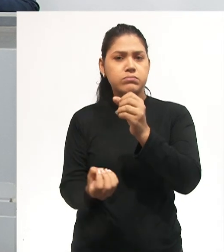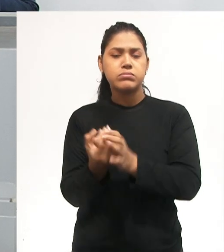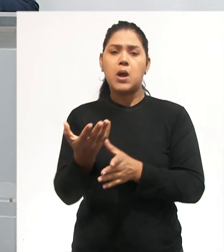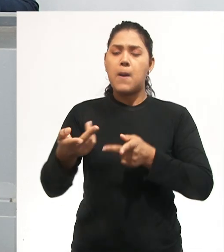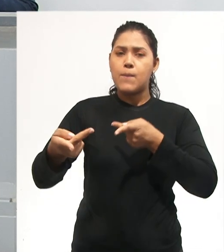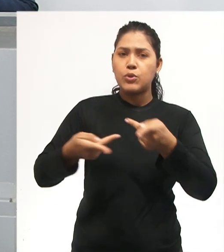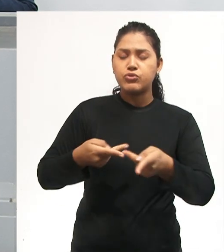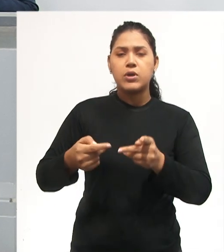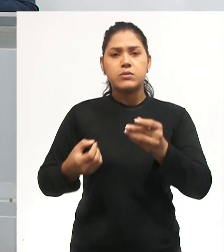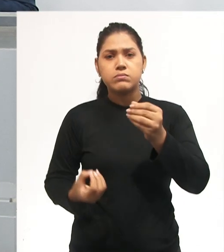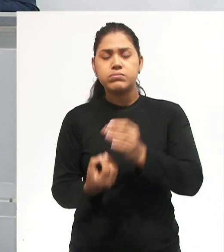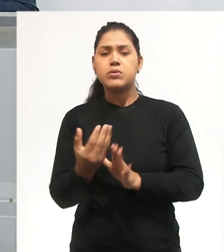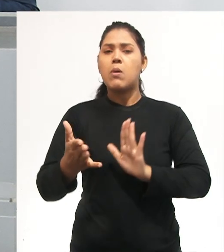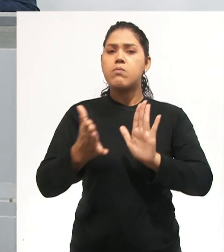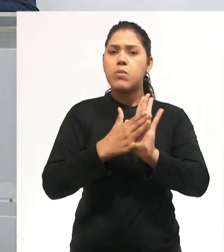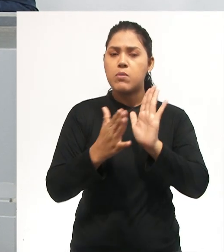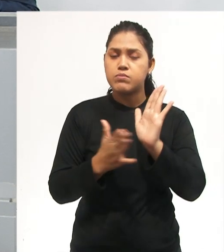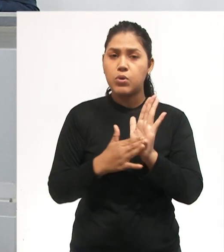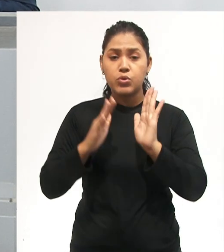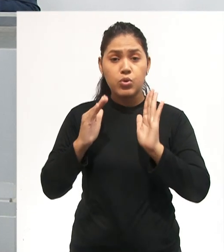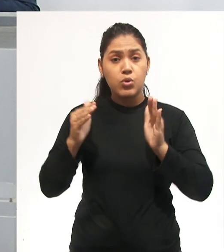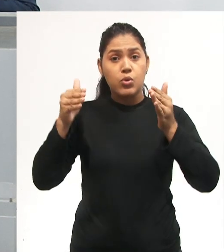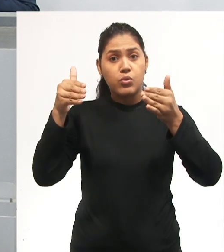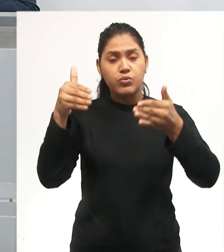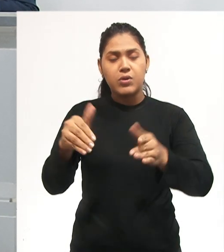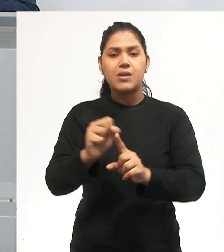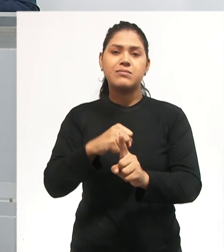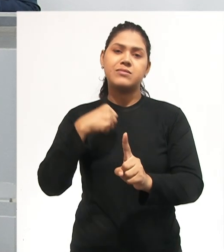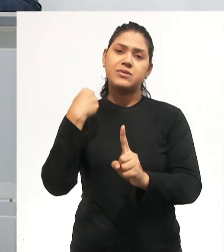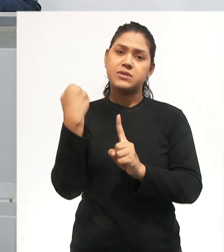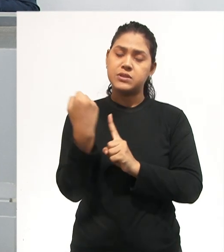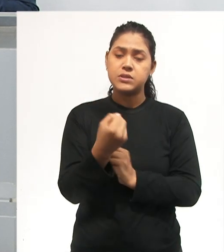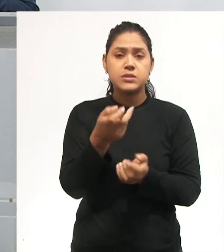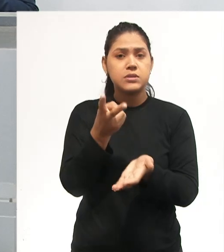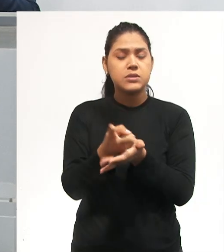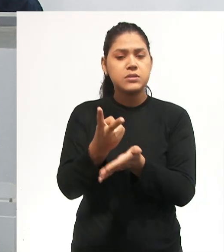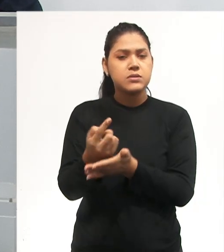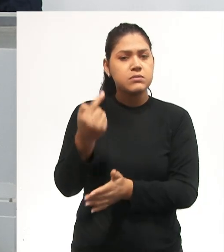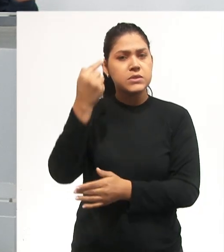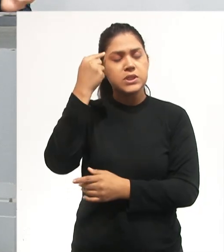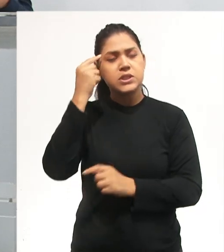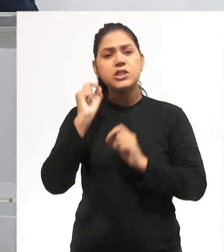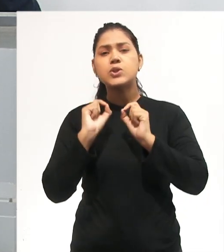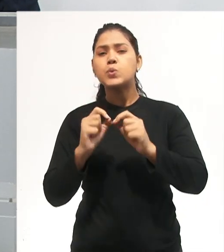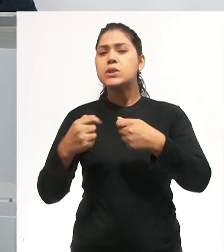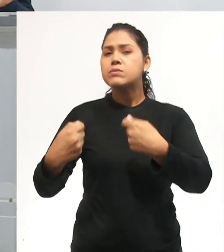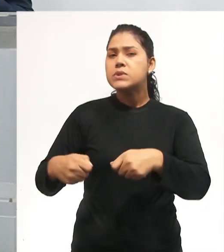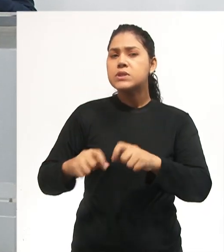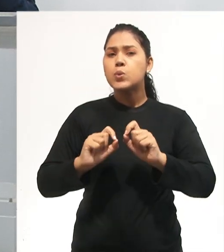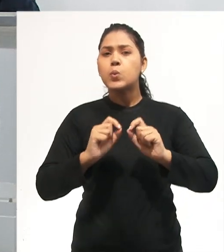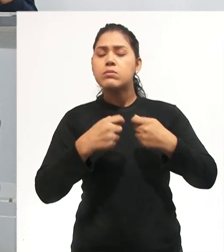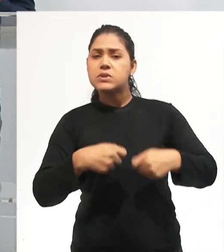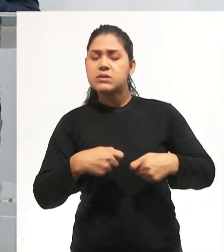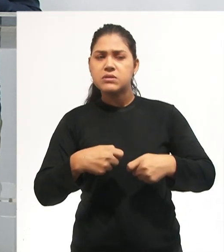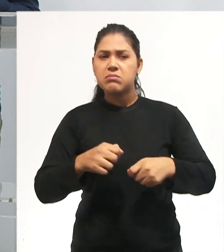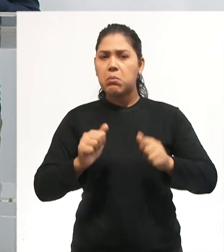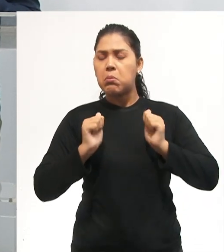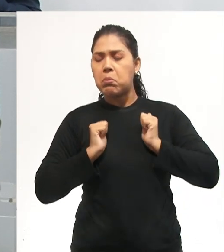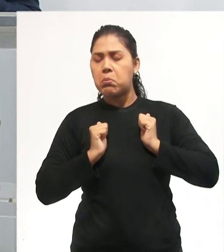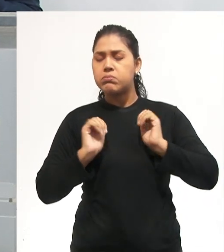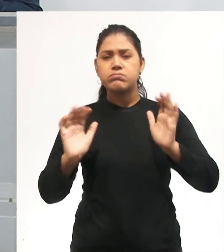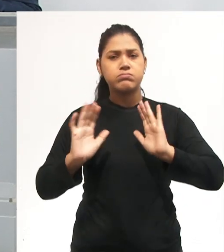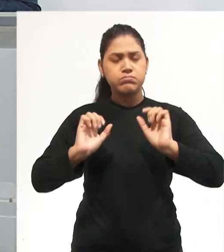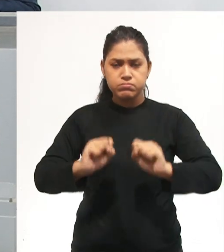de agir em relação a essas necessidades da sociedade, ao invés de ficar esperando as coisas acontecerem para